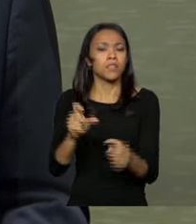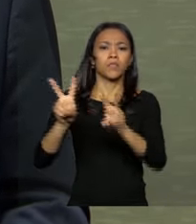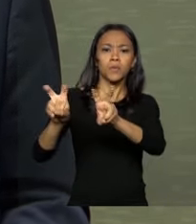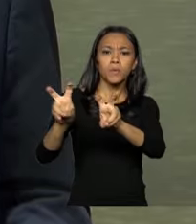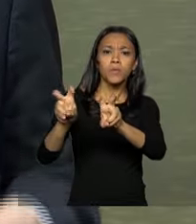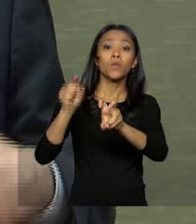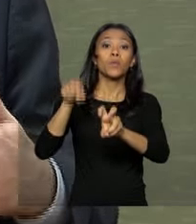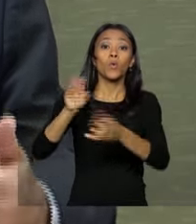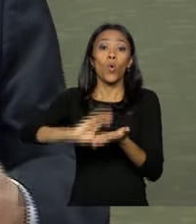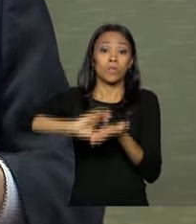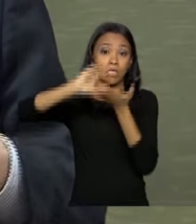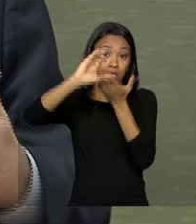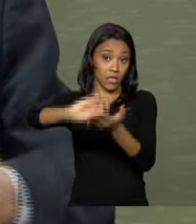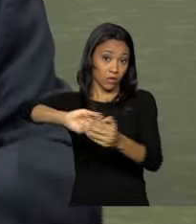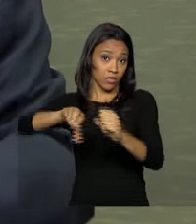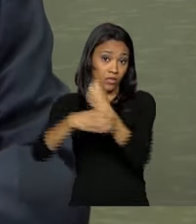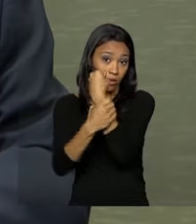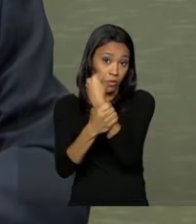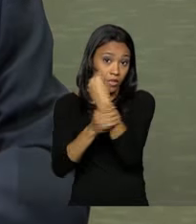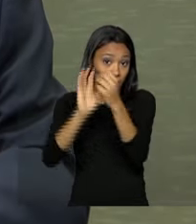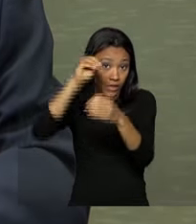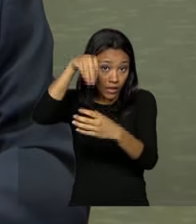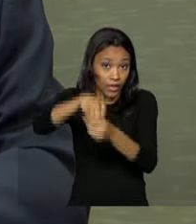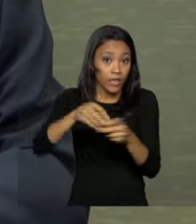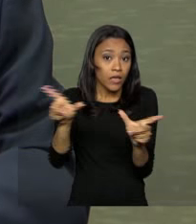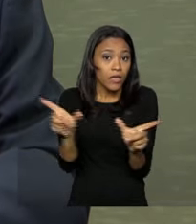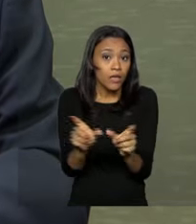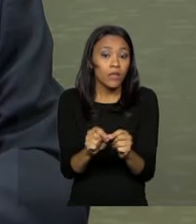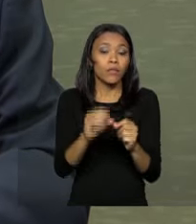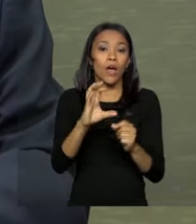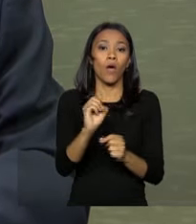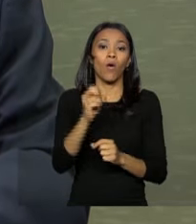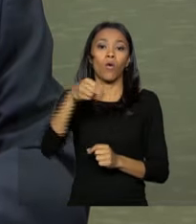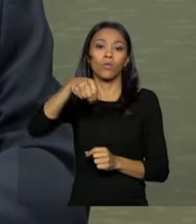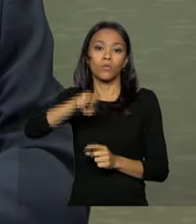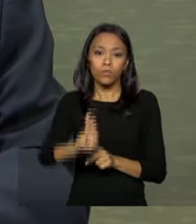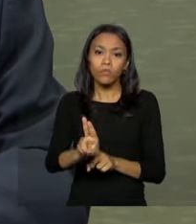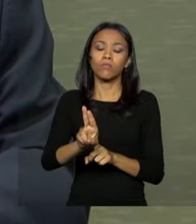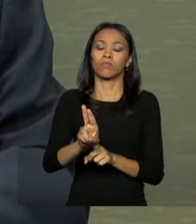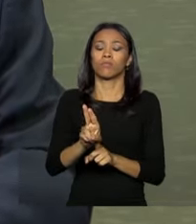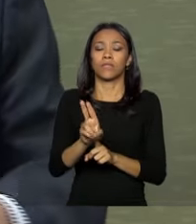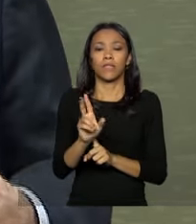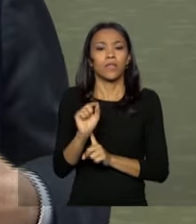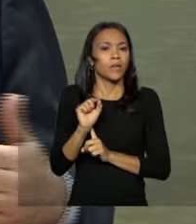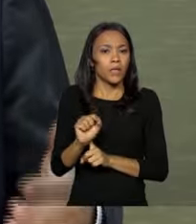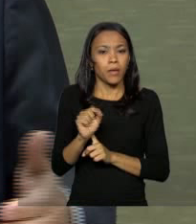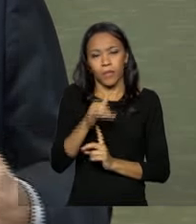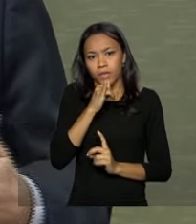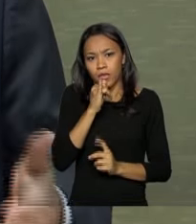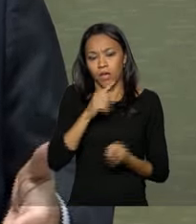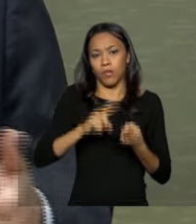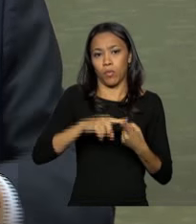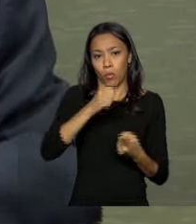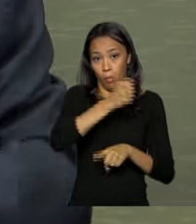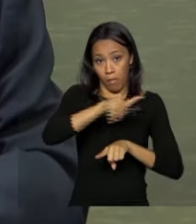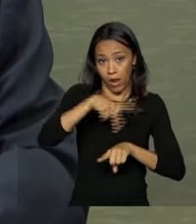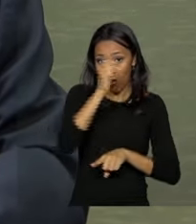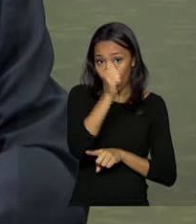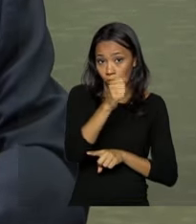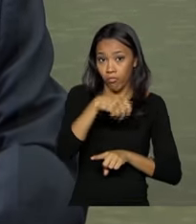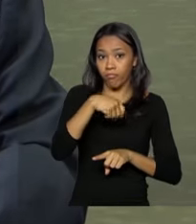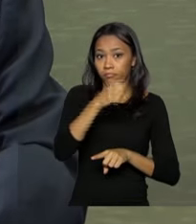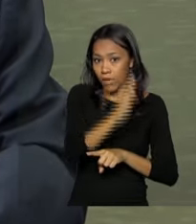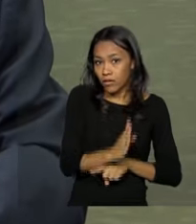de Segurança da ONU, como reformar a ONU para que países como Brasil e Alemanha estejam mais